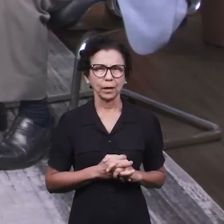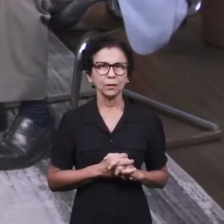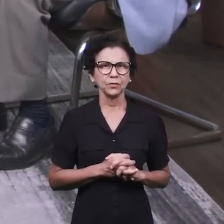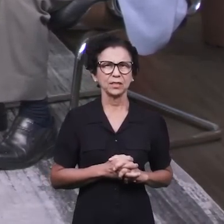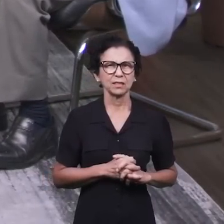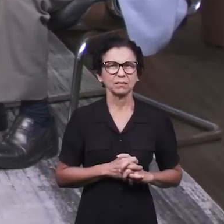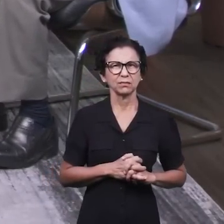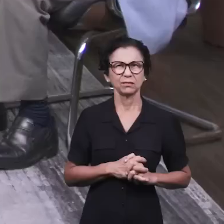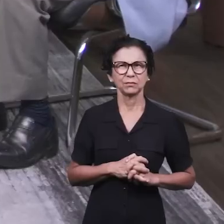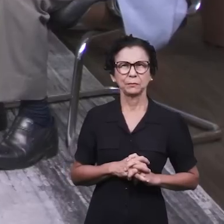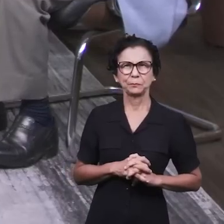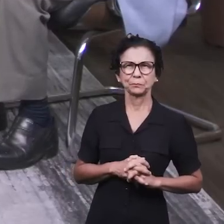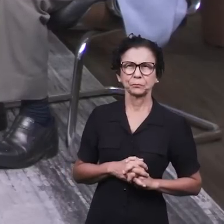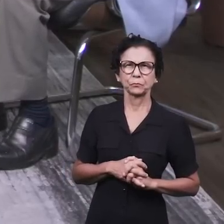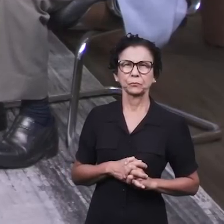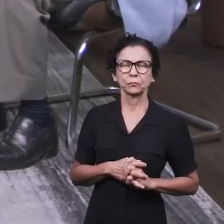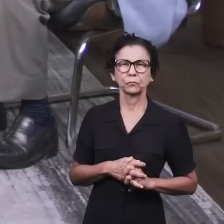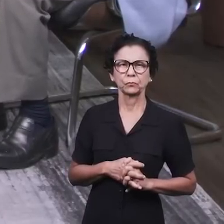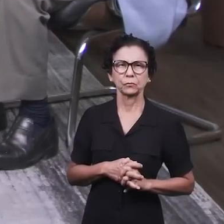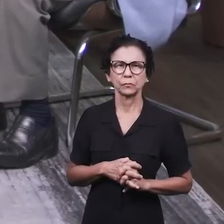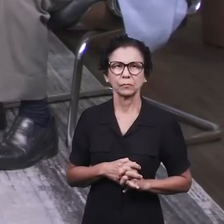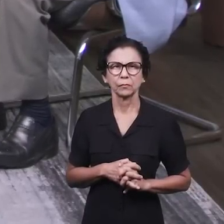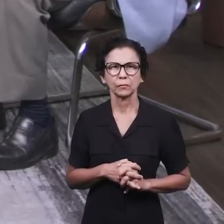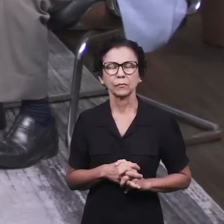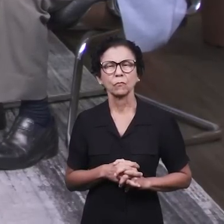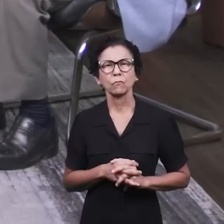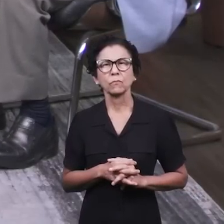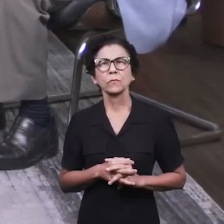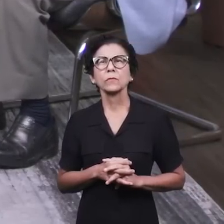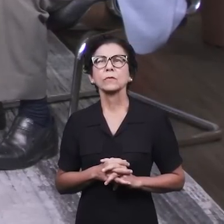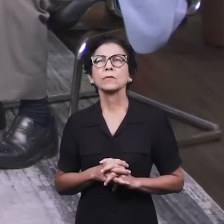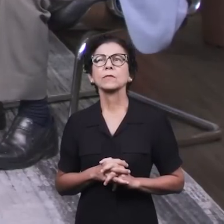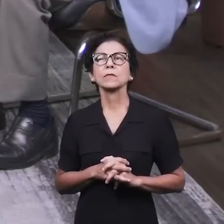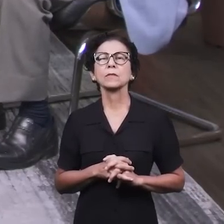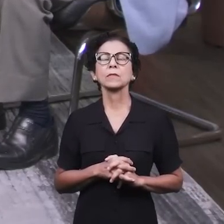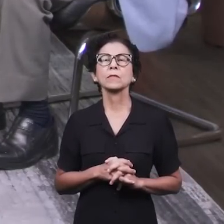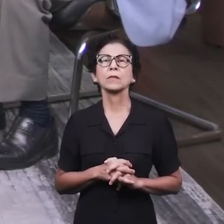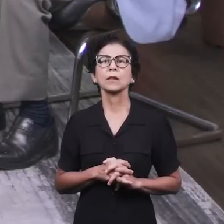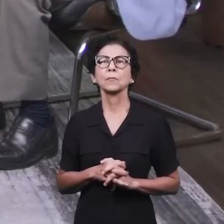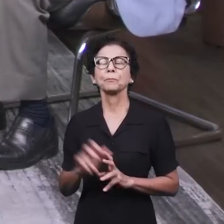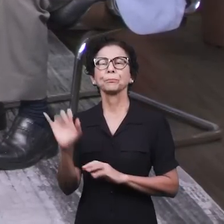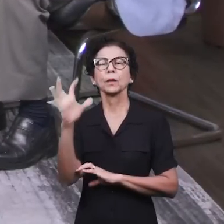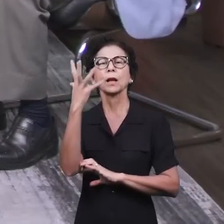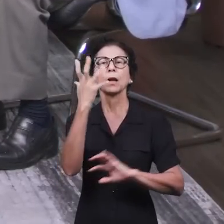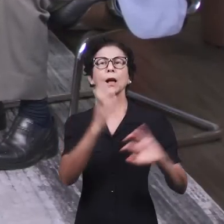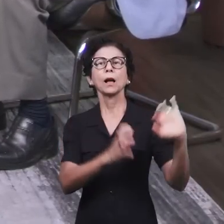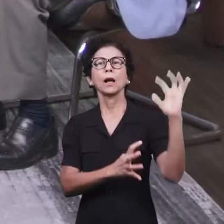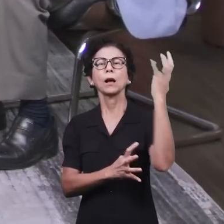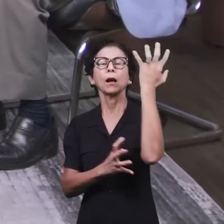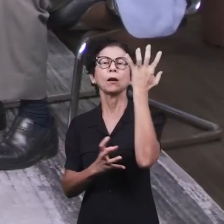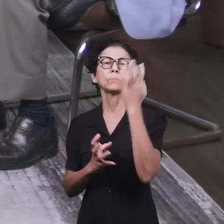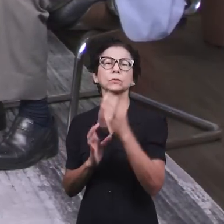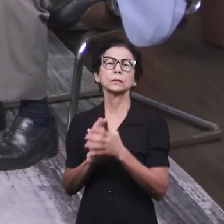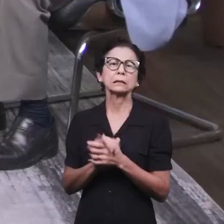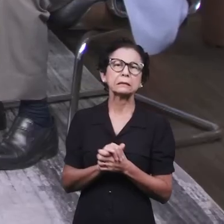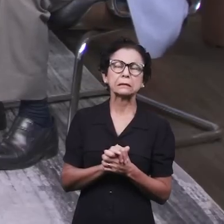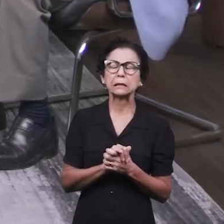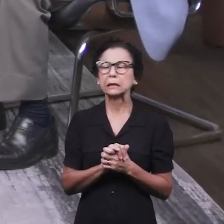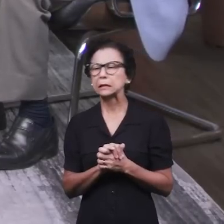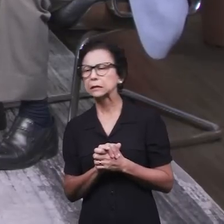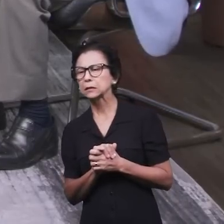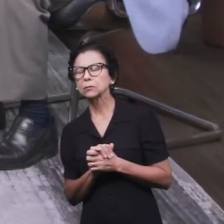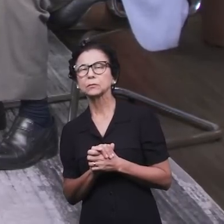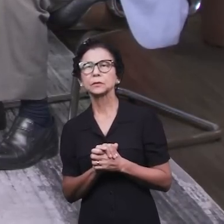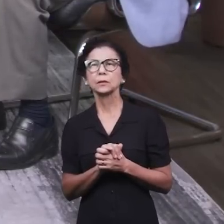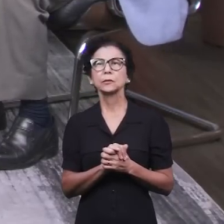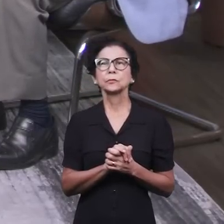eleger quem ia dominar. Então, procuraram a oliveira, não estou em condições. A